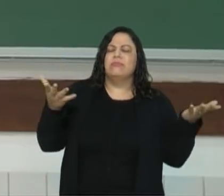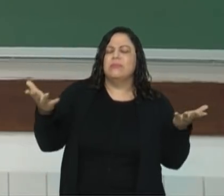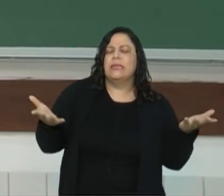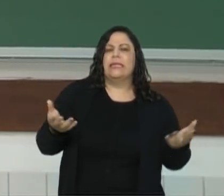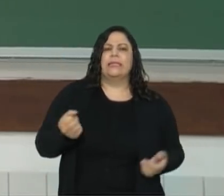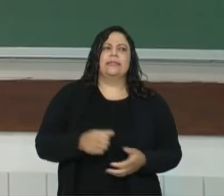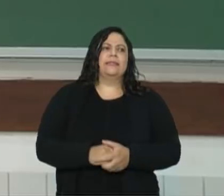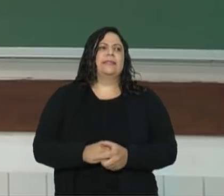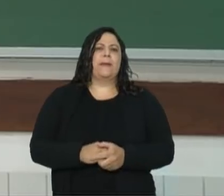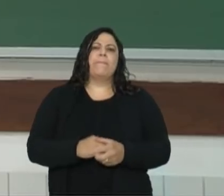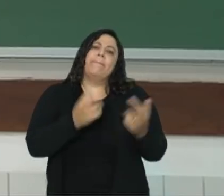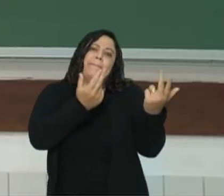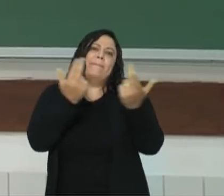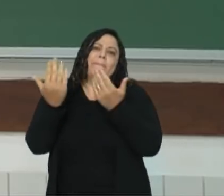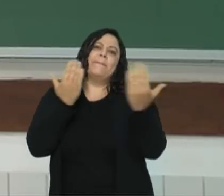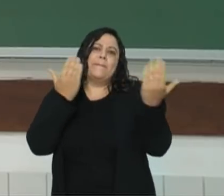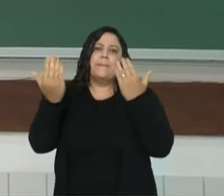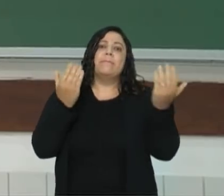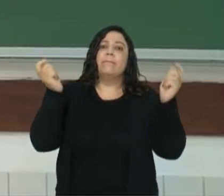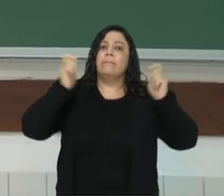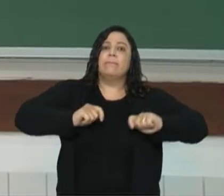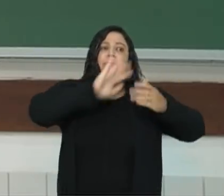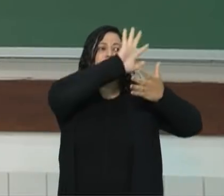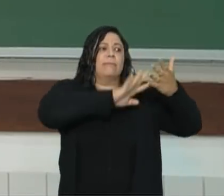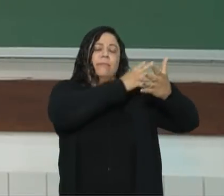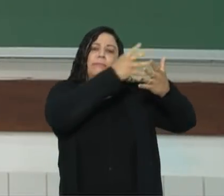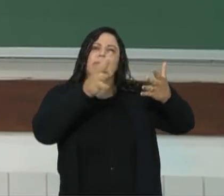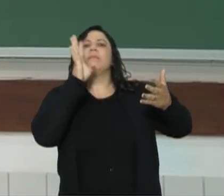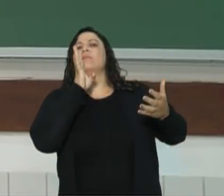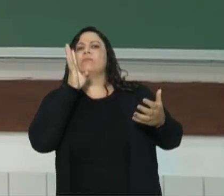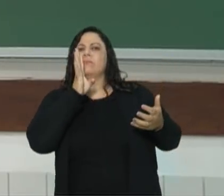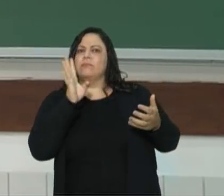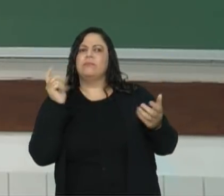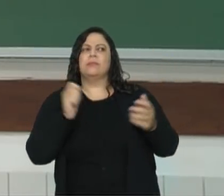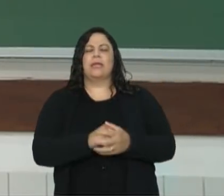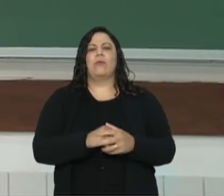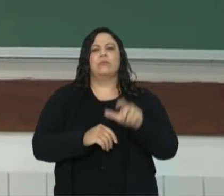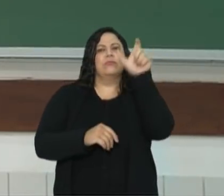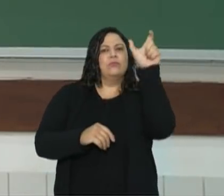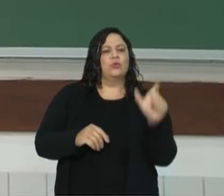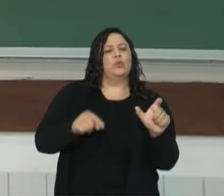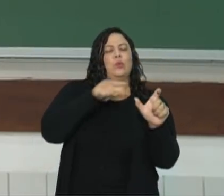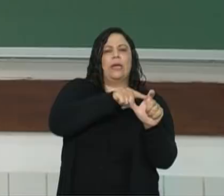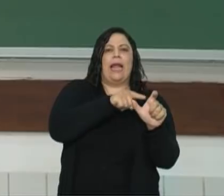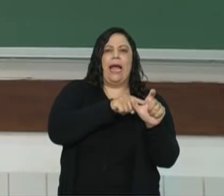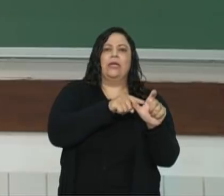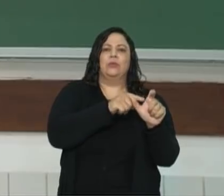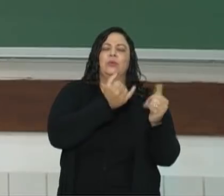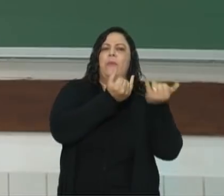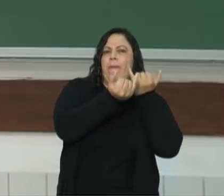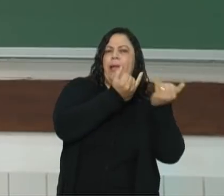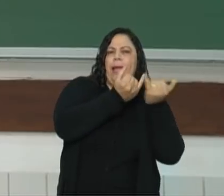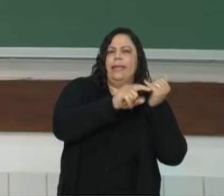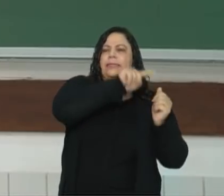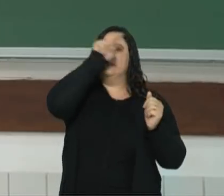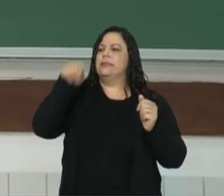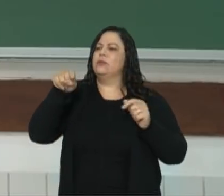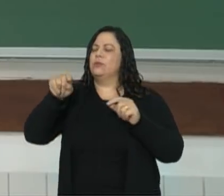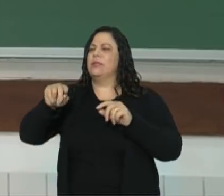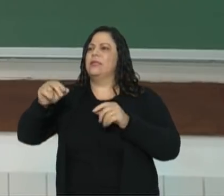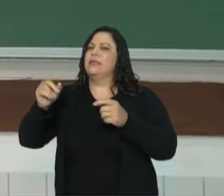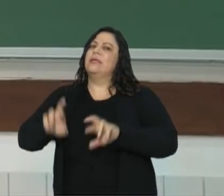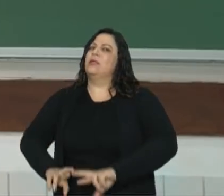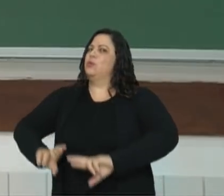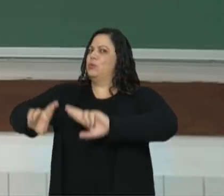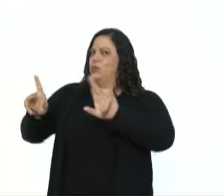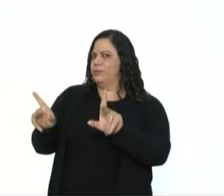diferença e semelhança, você pode fazer uma tabelinha, né? Também fica legal. De um lado coloca a semelhança, de outro a diferença. Como que a professora